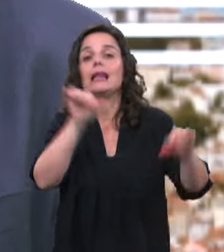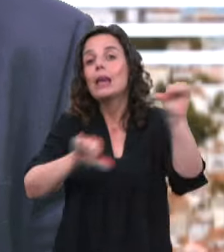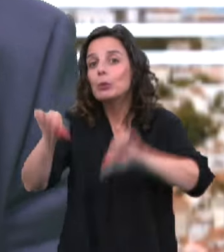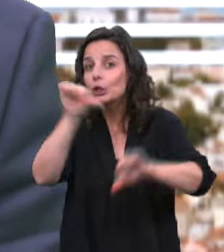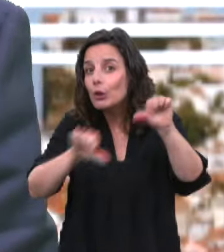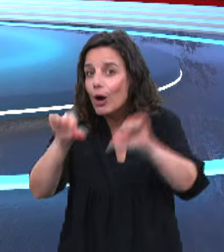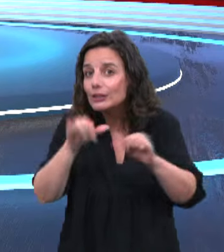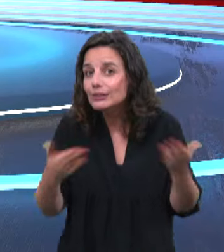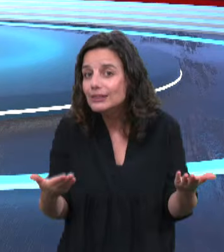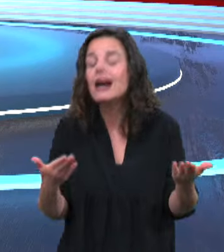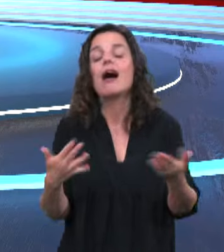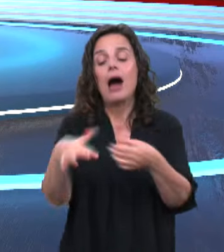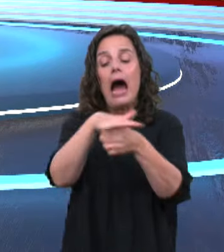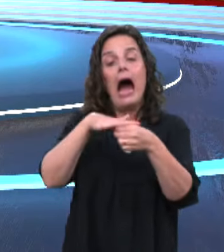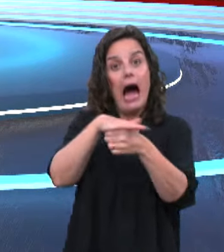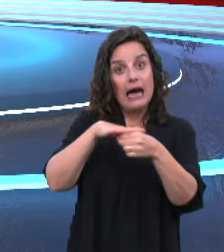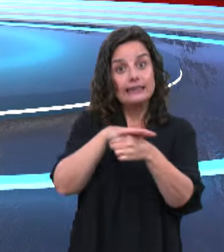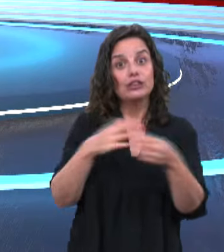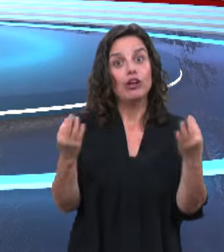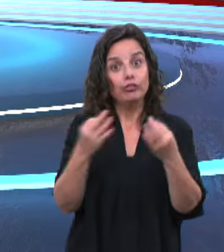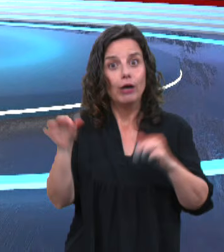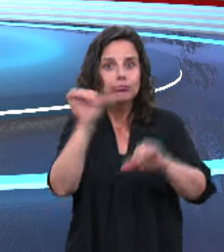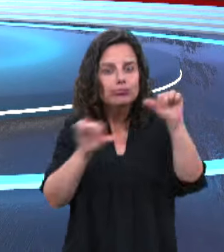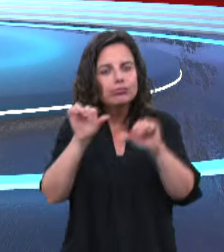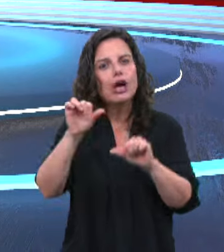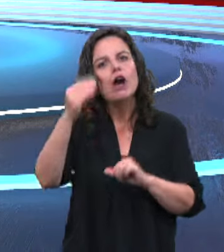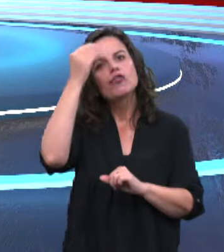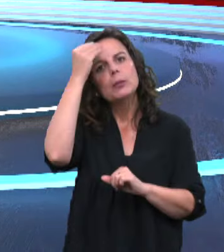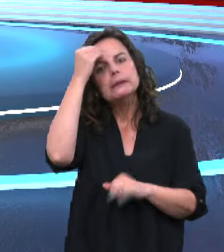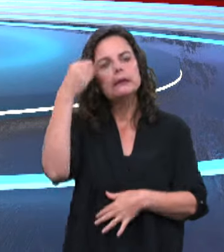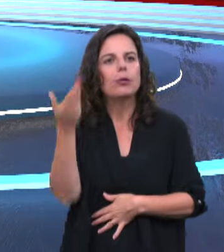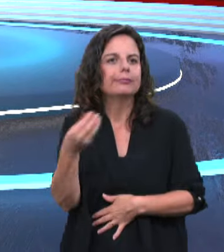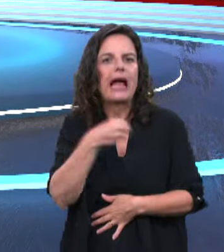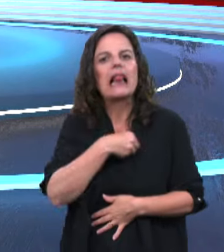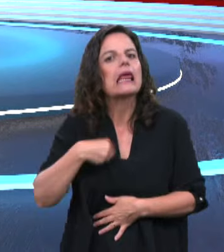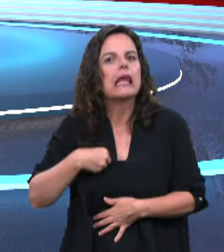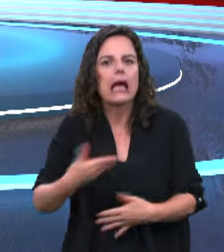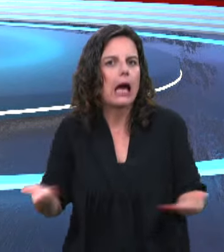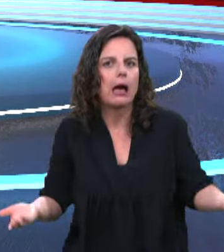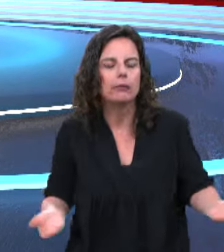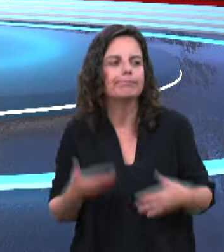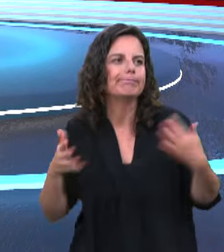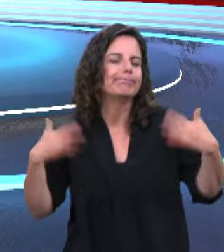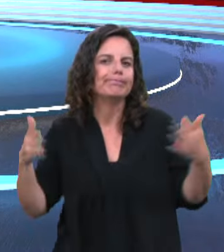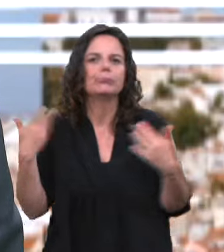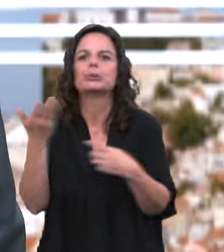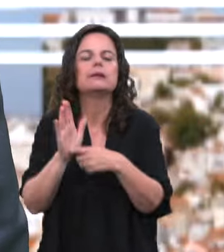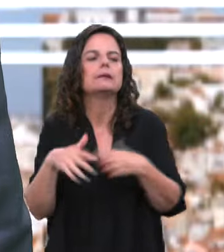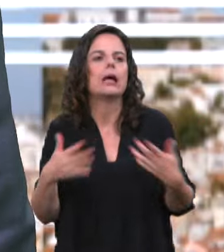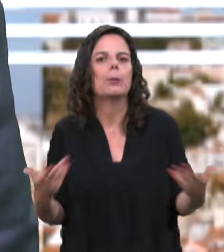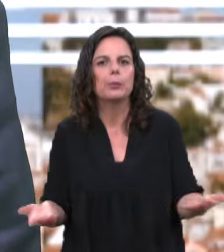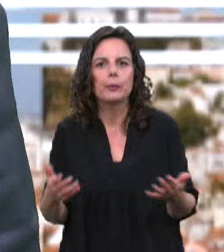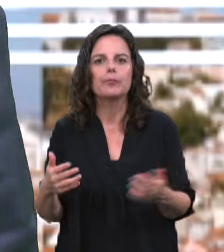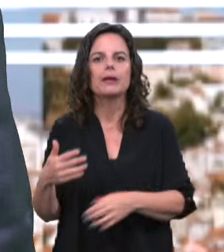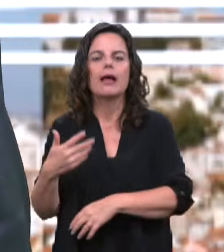laboratório, nas áreas que envolvem, digamos, formação clínica, por exemplo, na